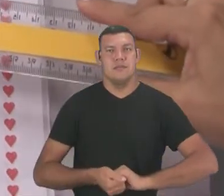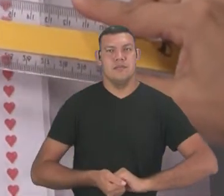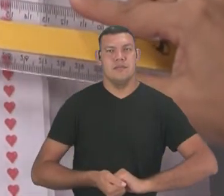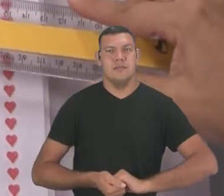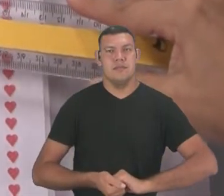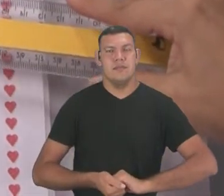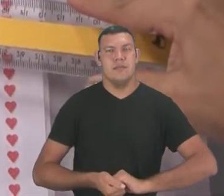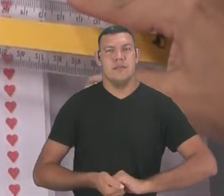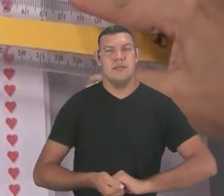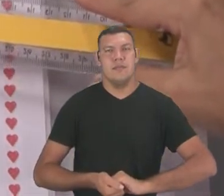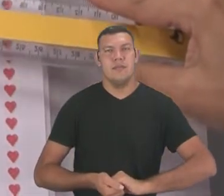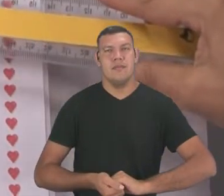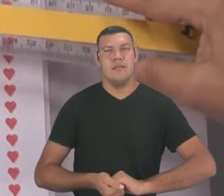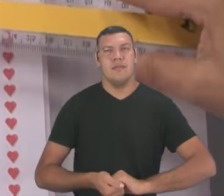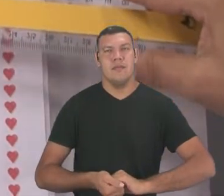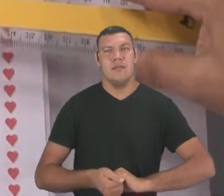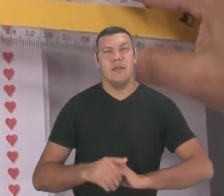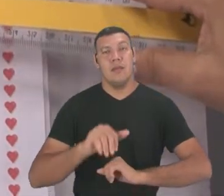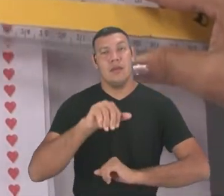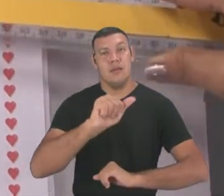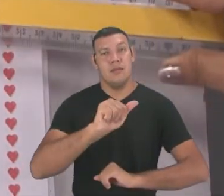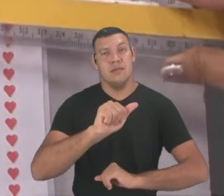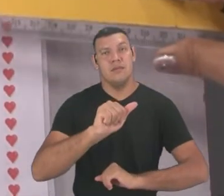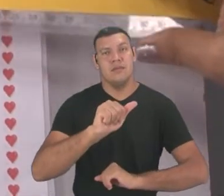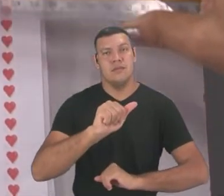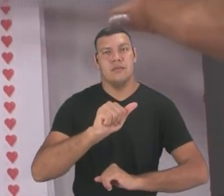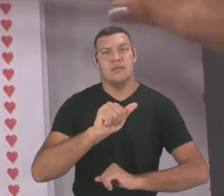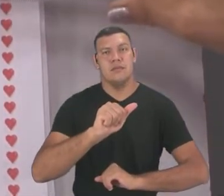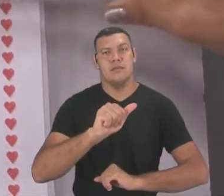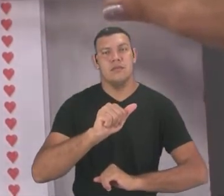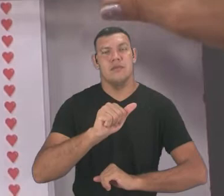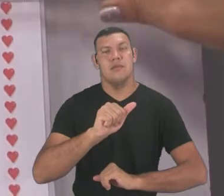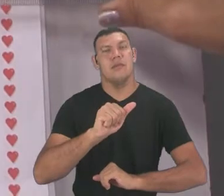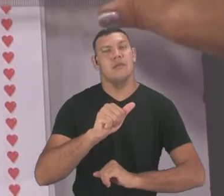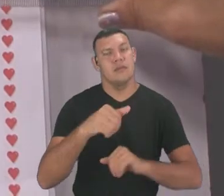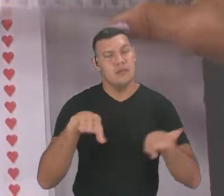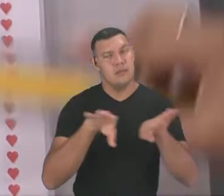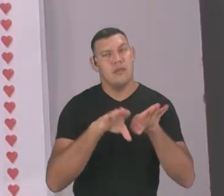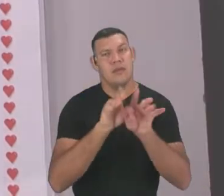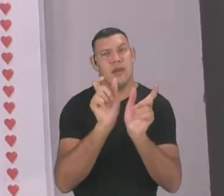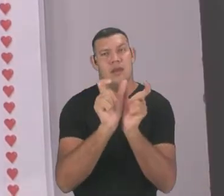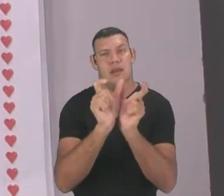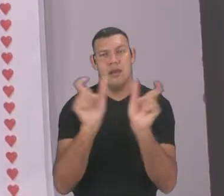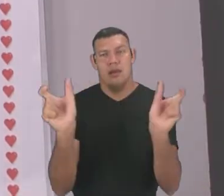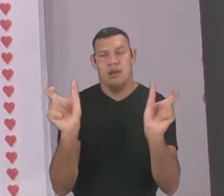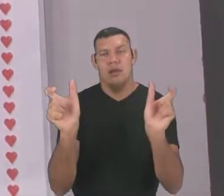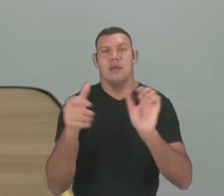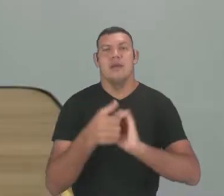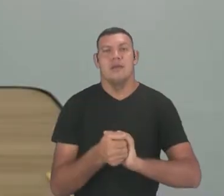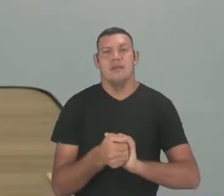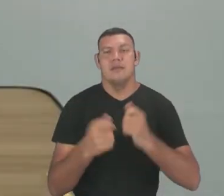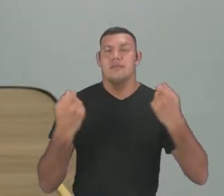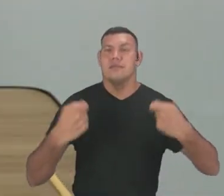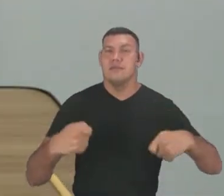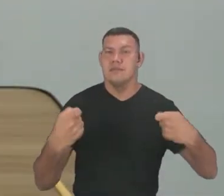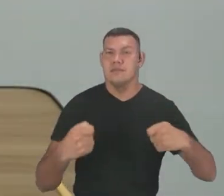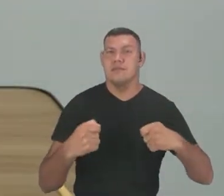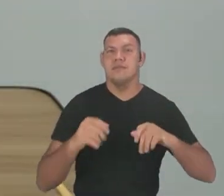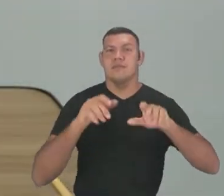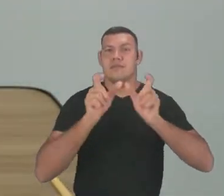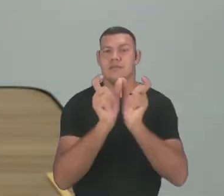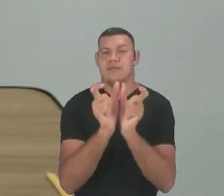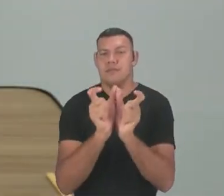a a a rama Então precisamos separar que a letra A lembra o que eu falei para